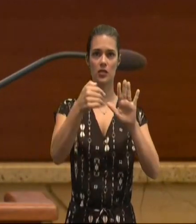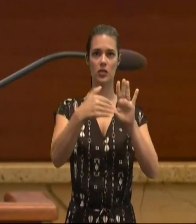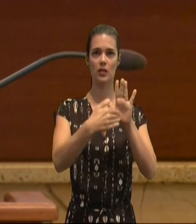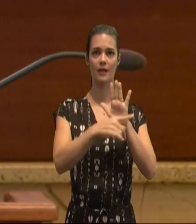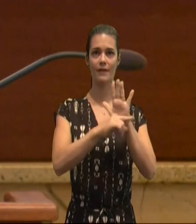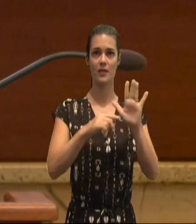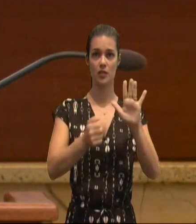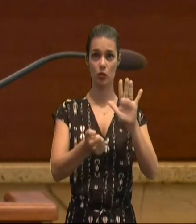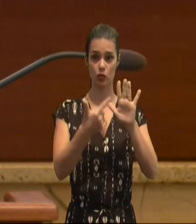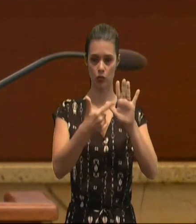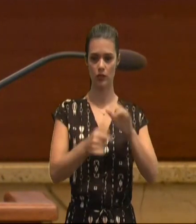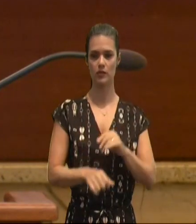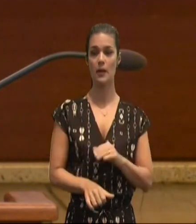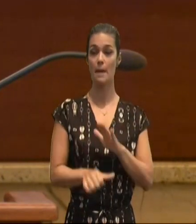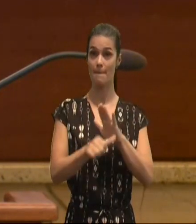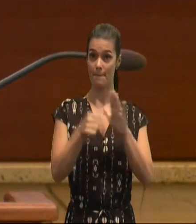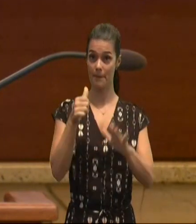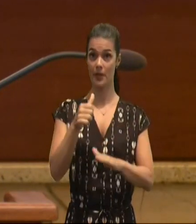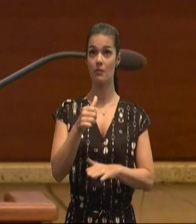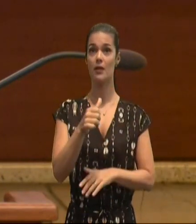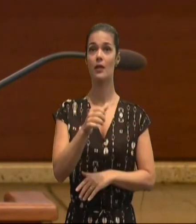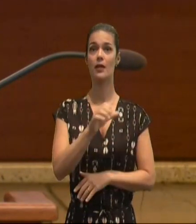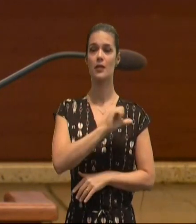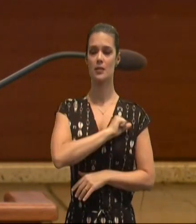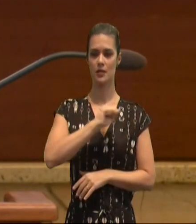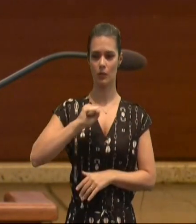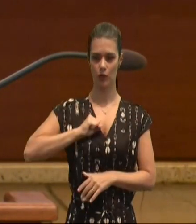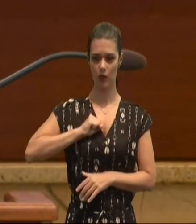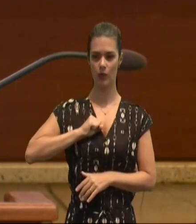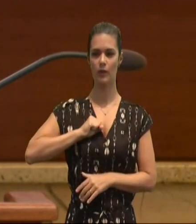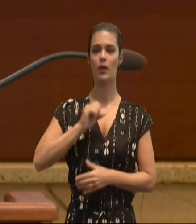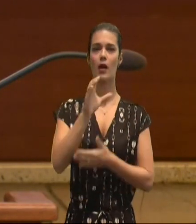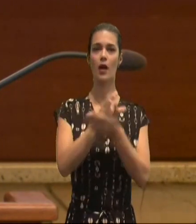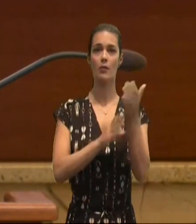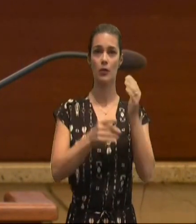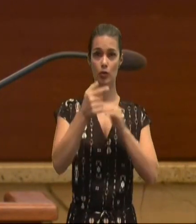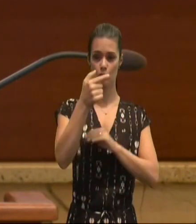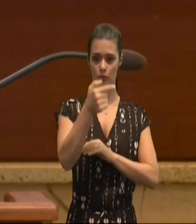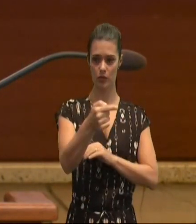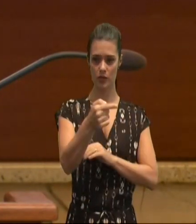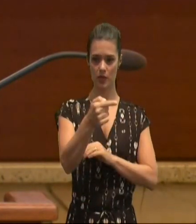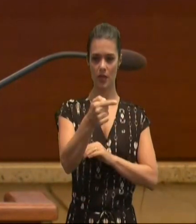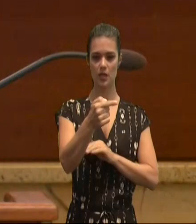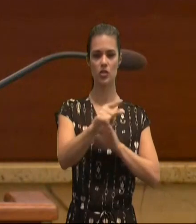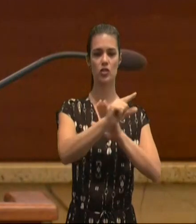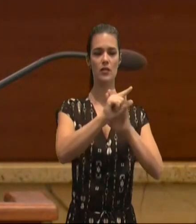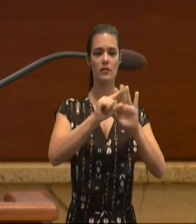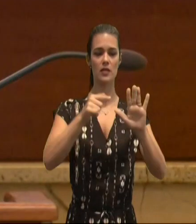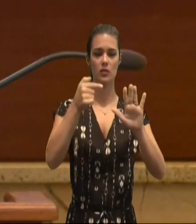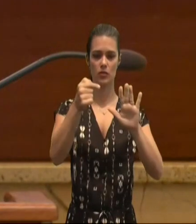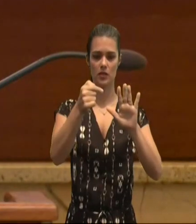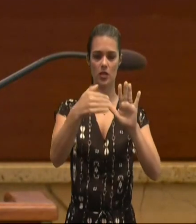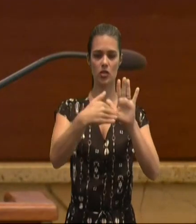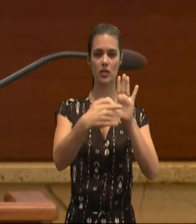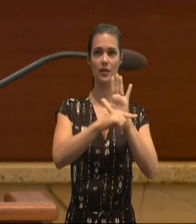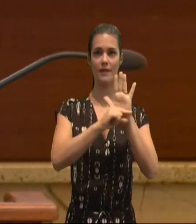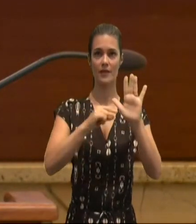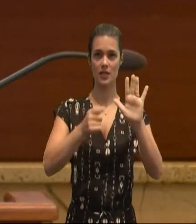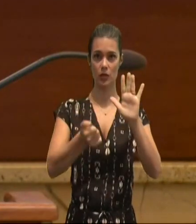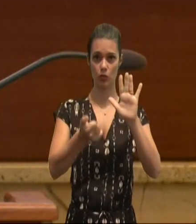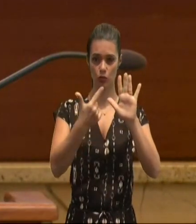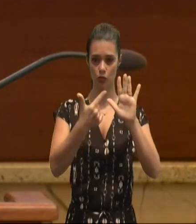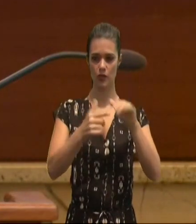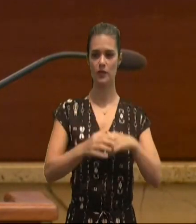Primeiro livro do profeta Samuel, capítulo 7, estarei fazendo a leitura do verso 7 ao verso de número